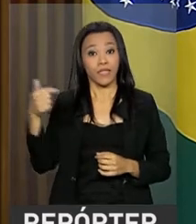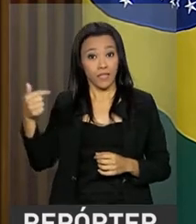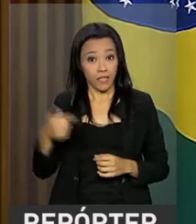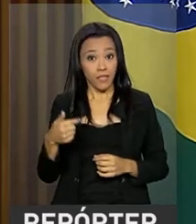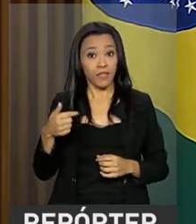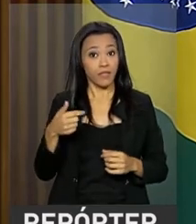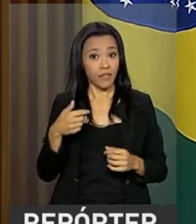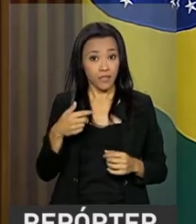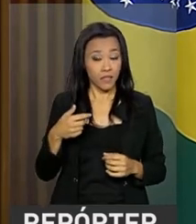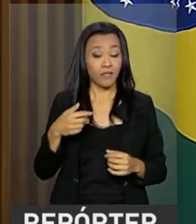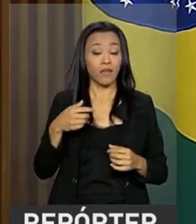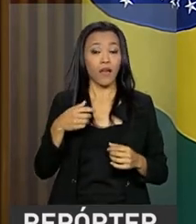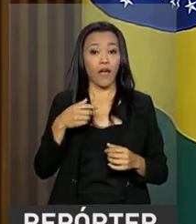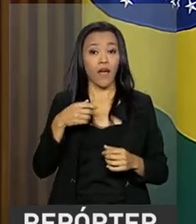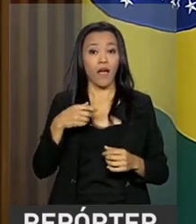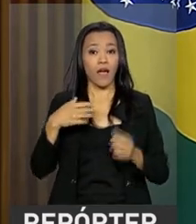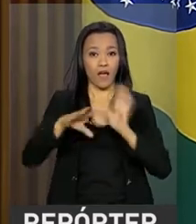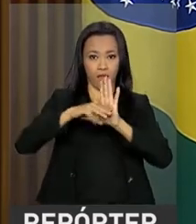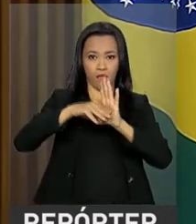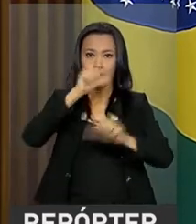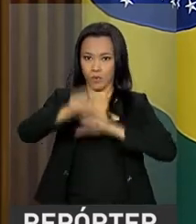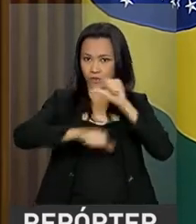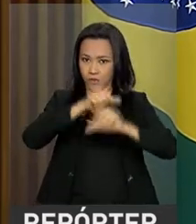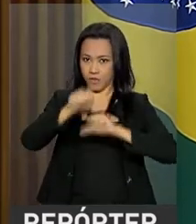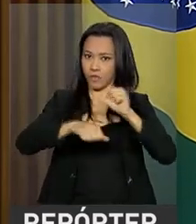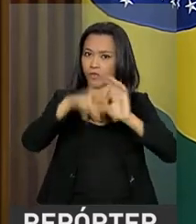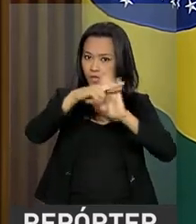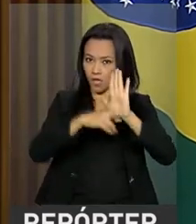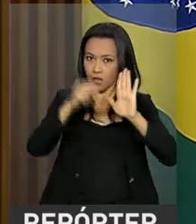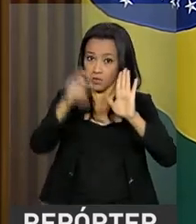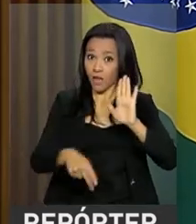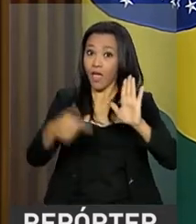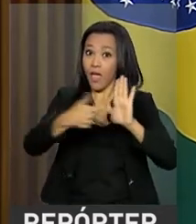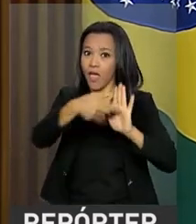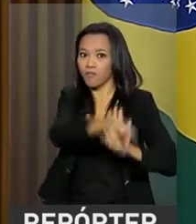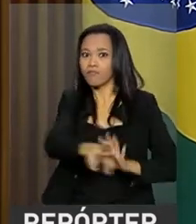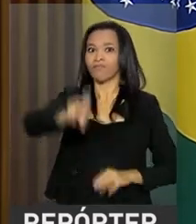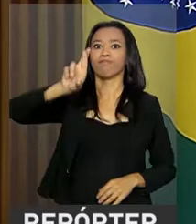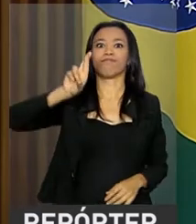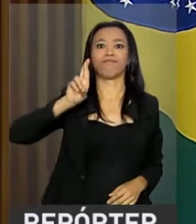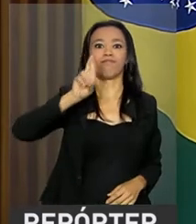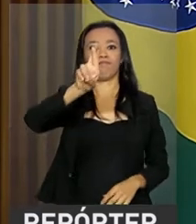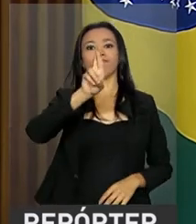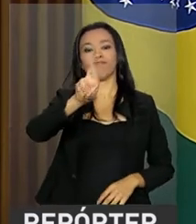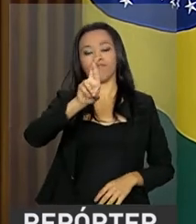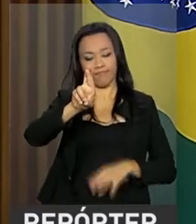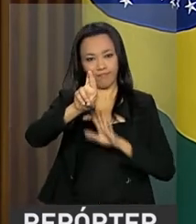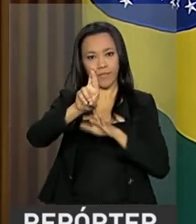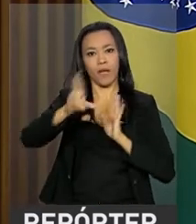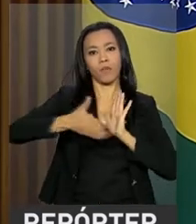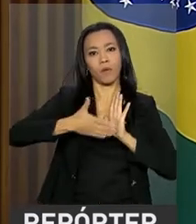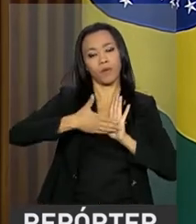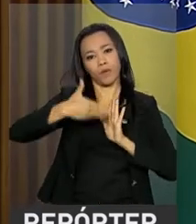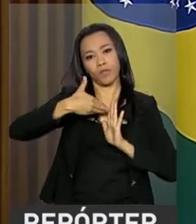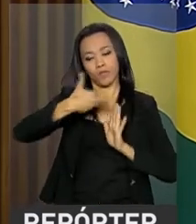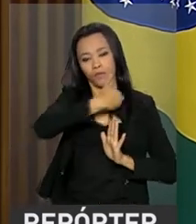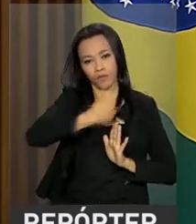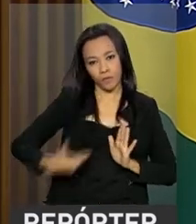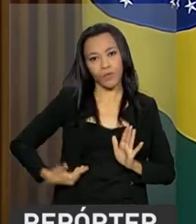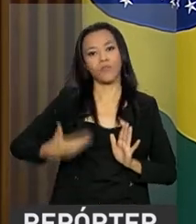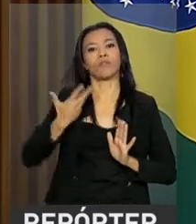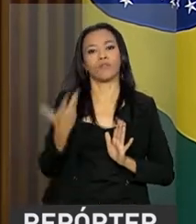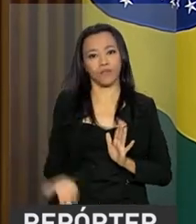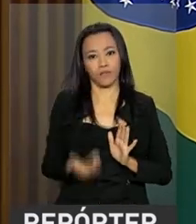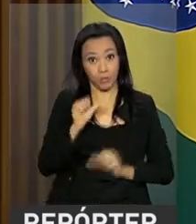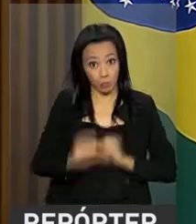reforma da previdência passou o símbolo digamos assim da vitória reformista ou não do